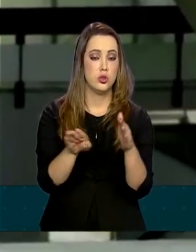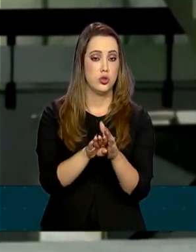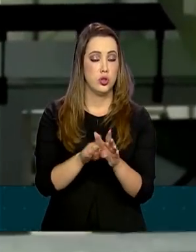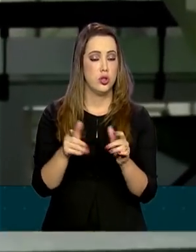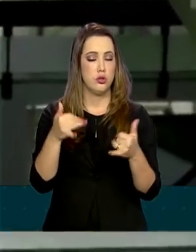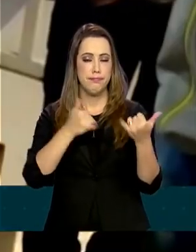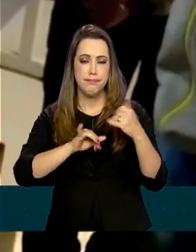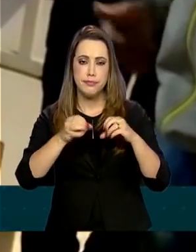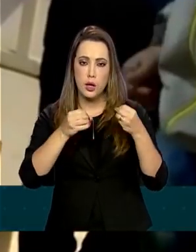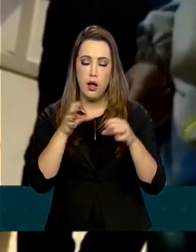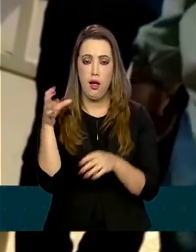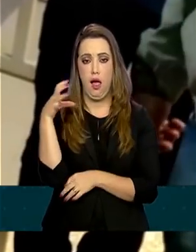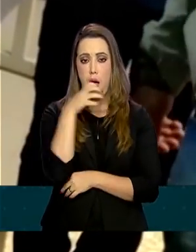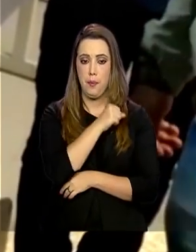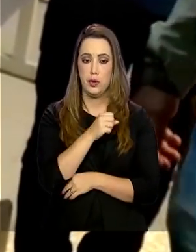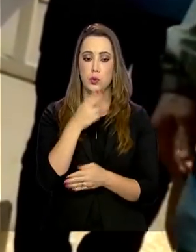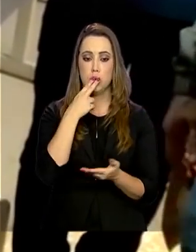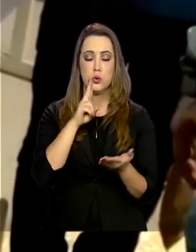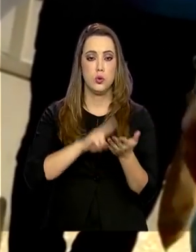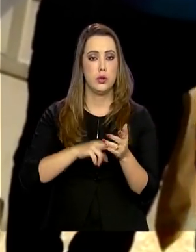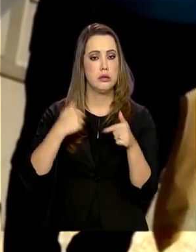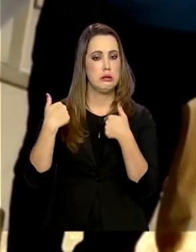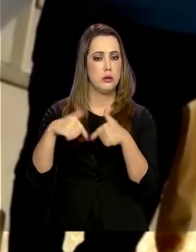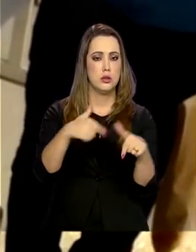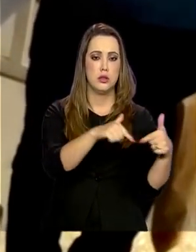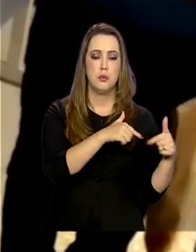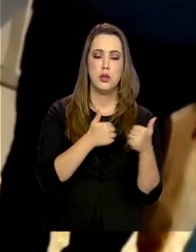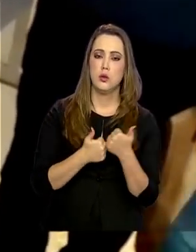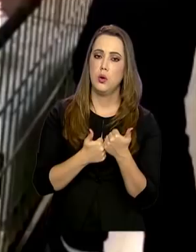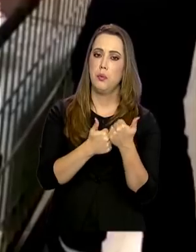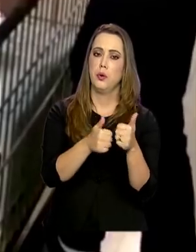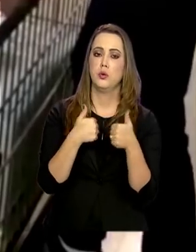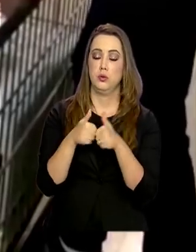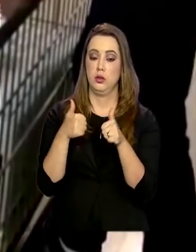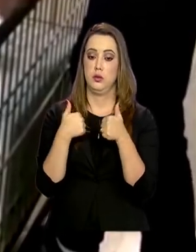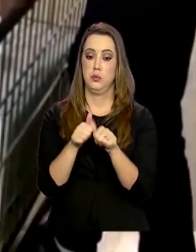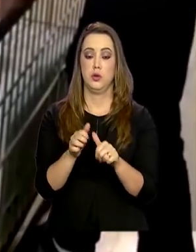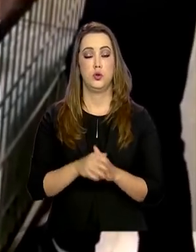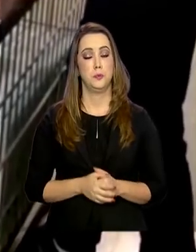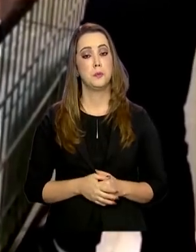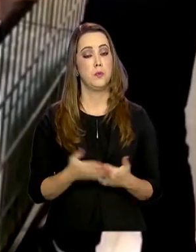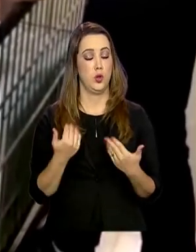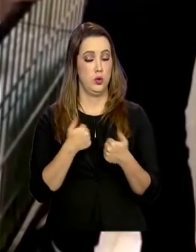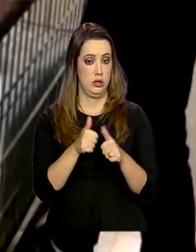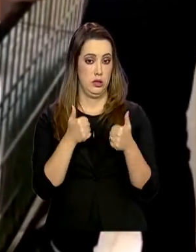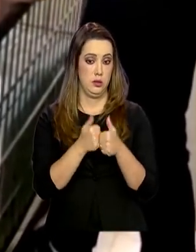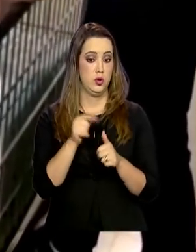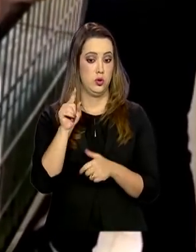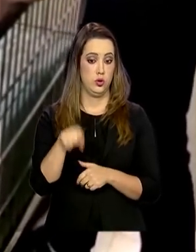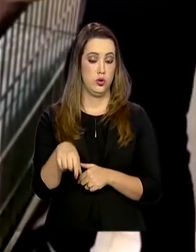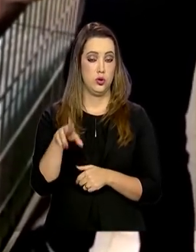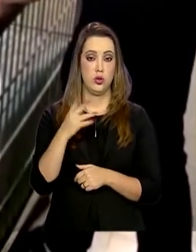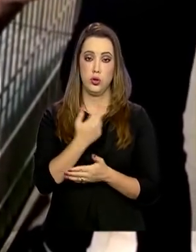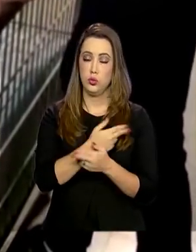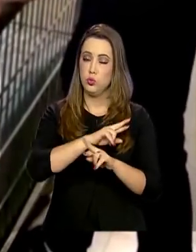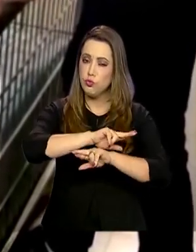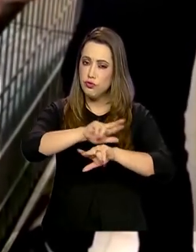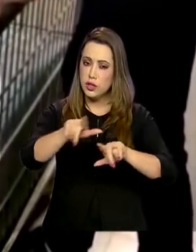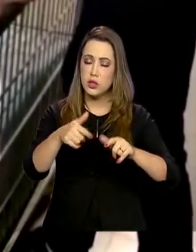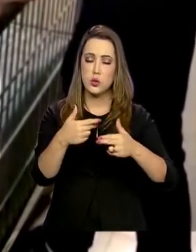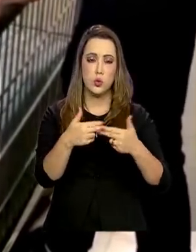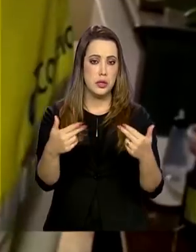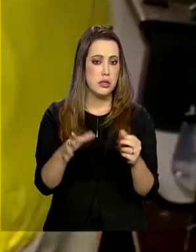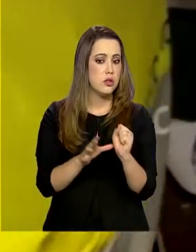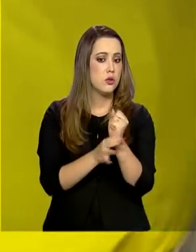em tempo a e os correios estão atuando no apoio logístico o transporte é feito com altos requisitos